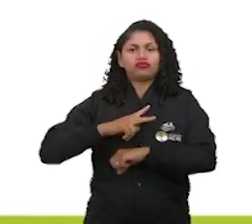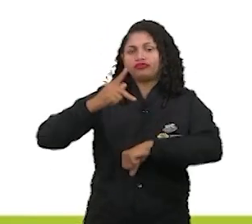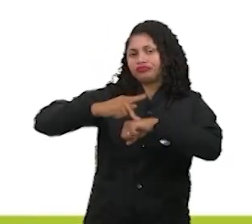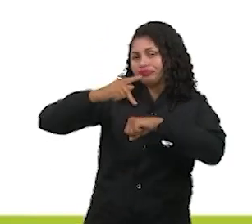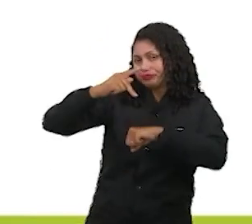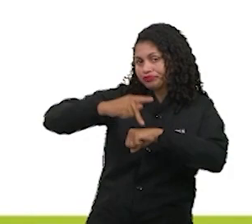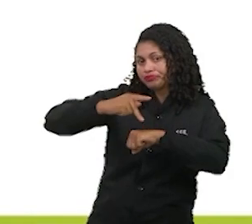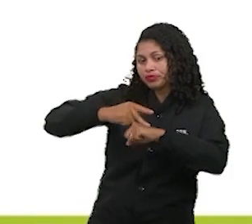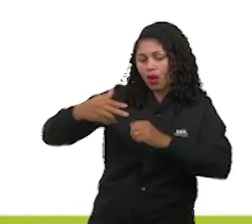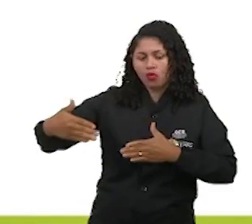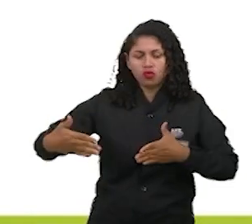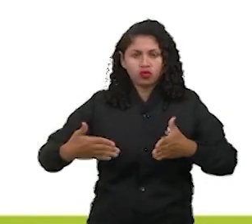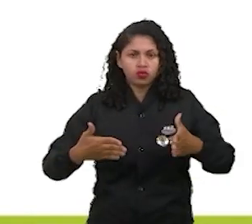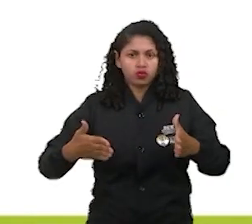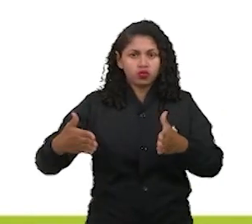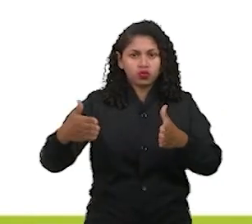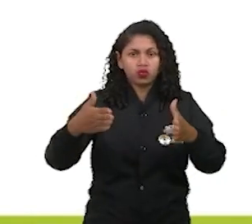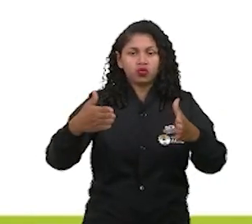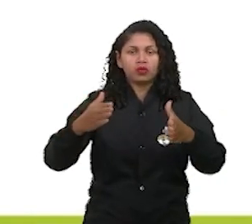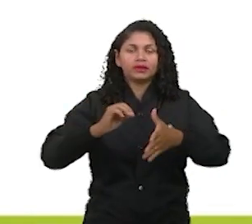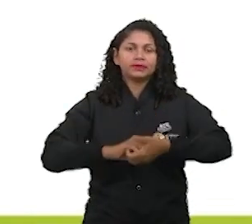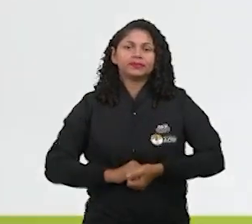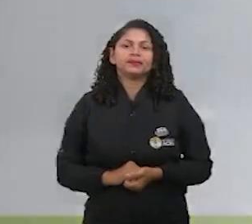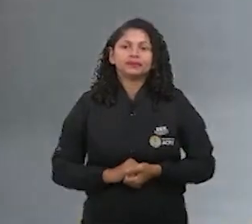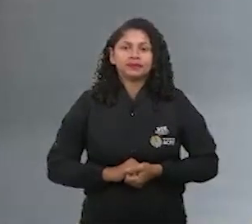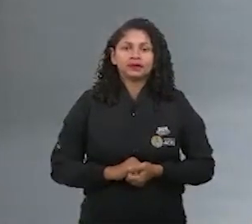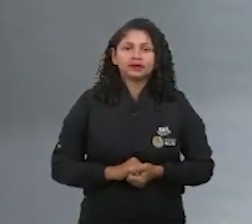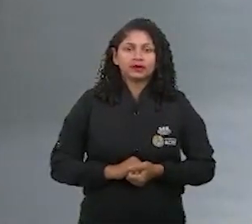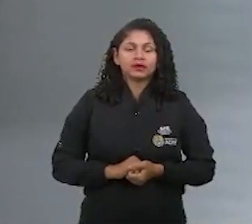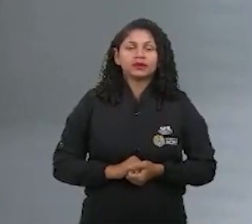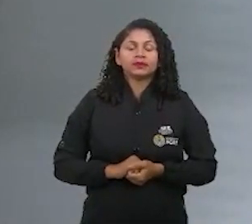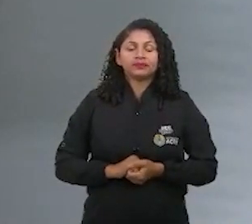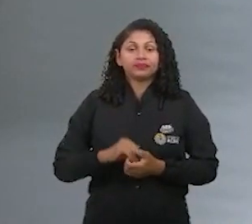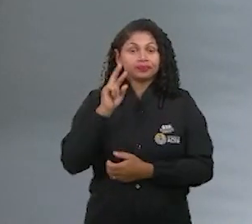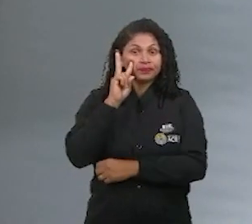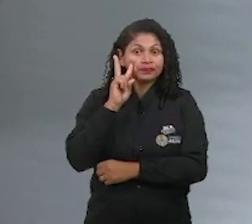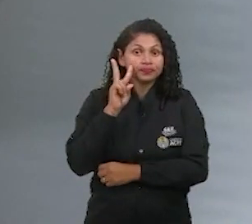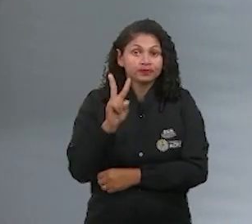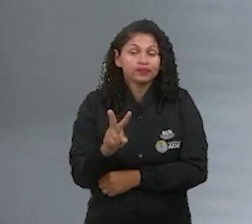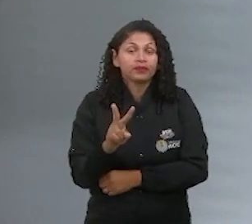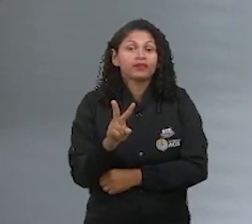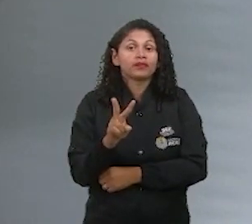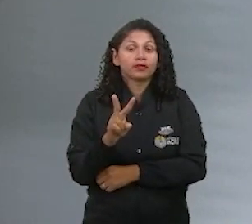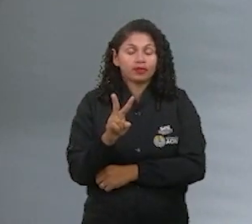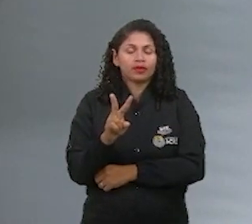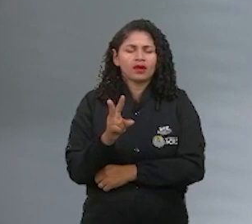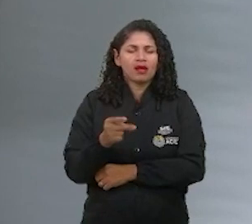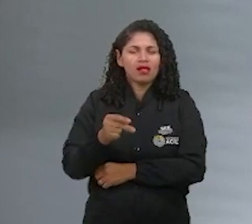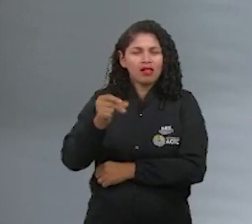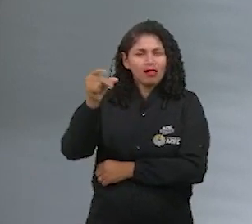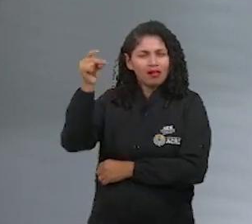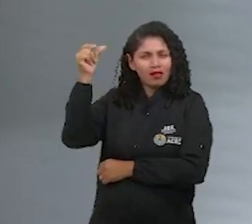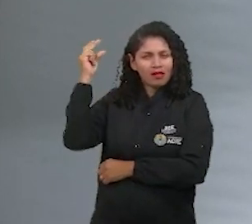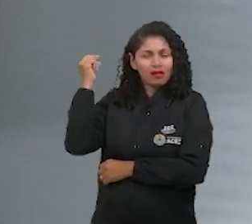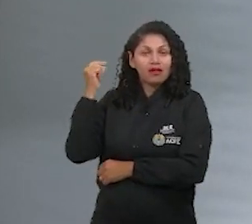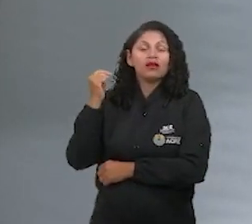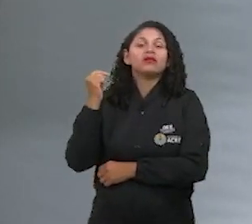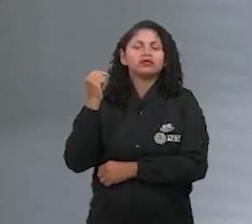caminho tinha uma pedra. Então vejam que esse poema, na época, causou